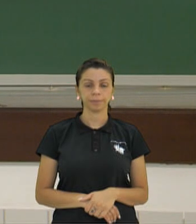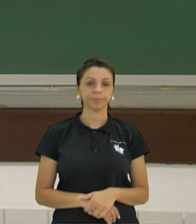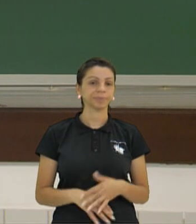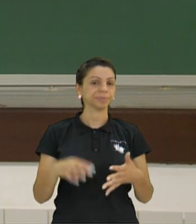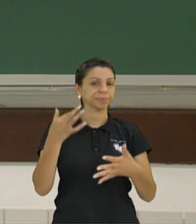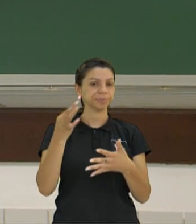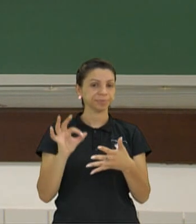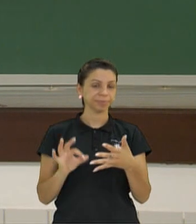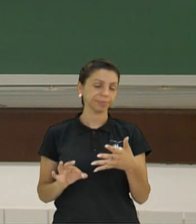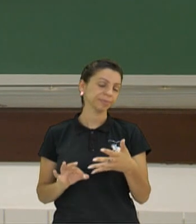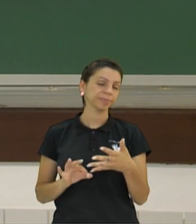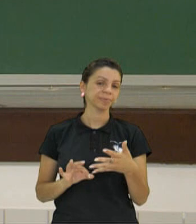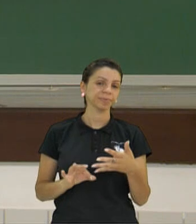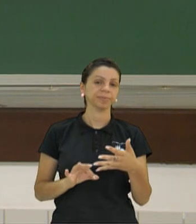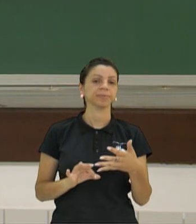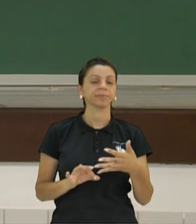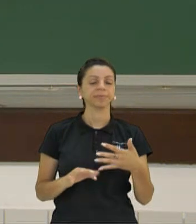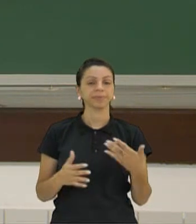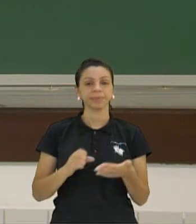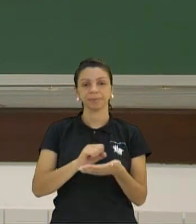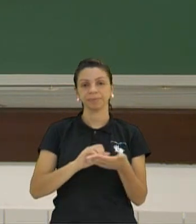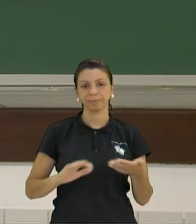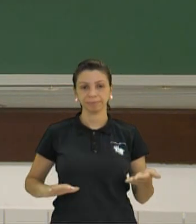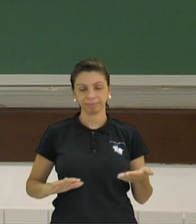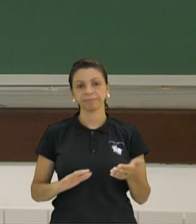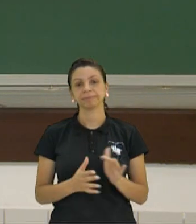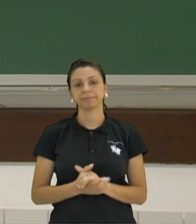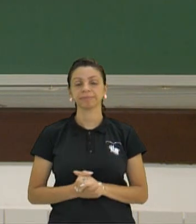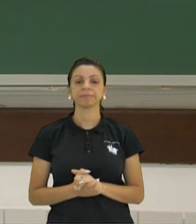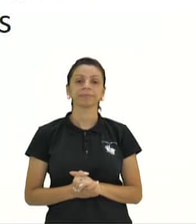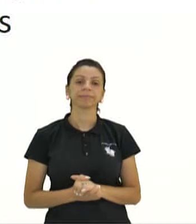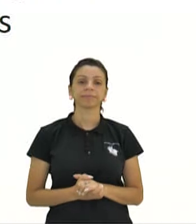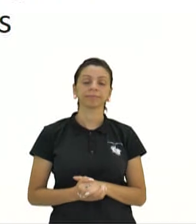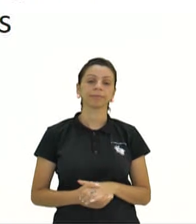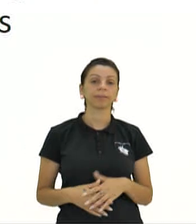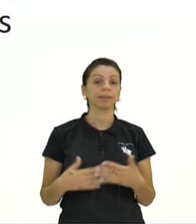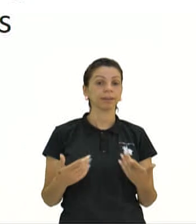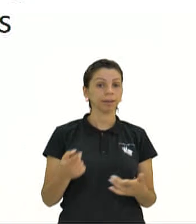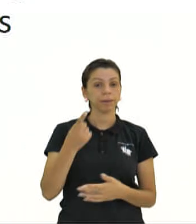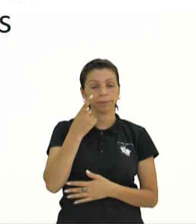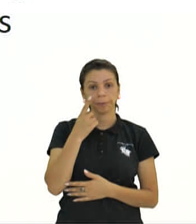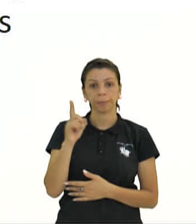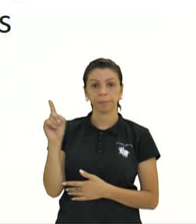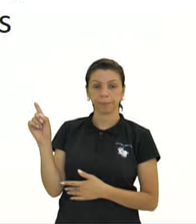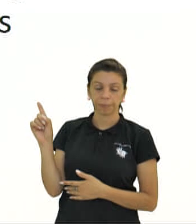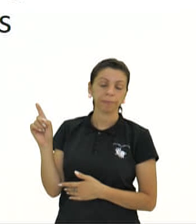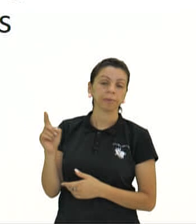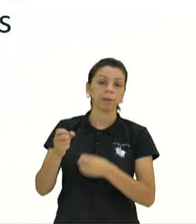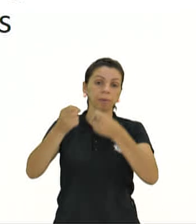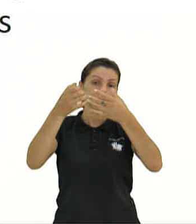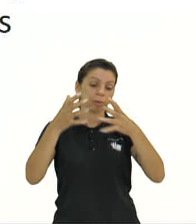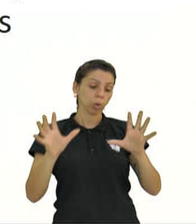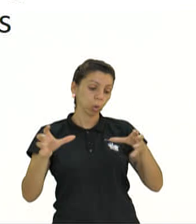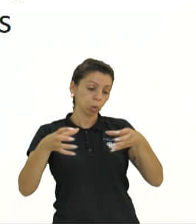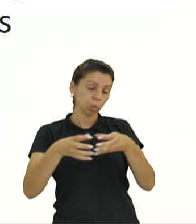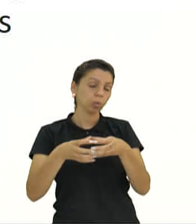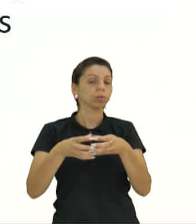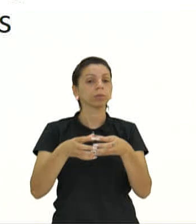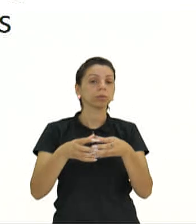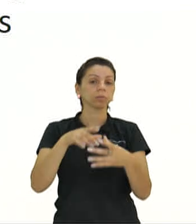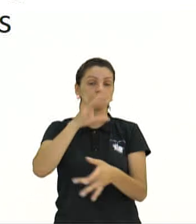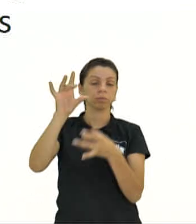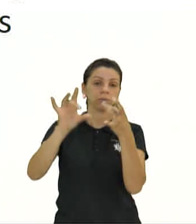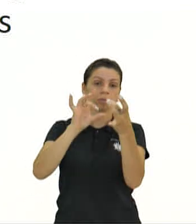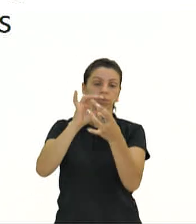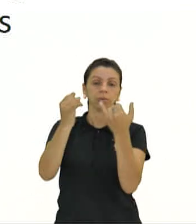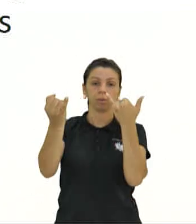Corrigindo, então, a nossa tarefinha. Os verbetes trazem um conjunto de explicações com informações mais específicas